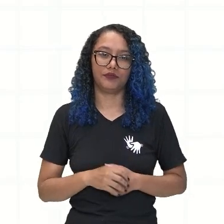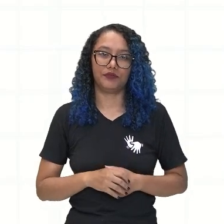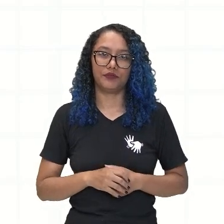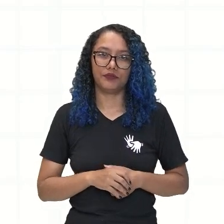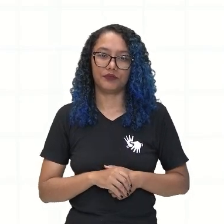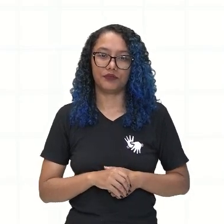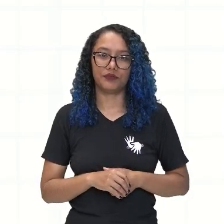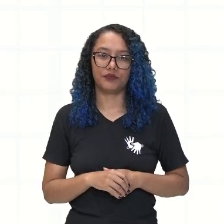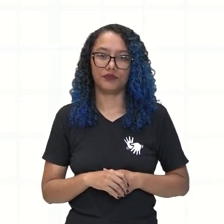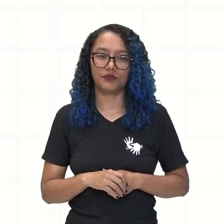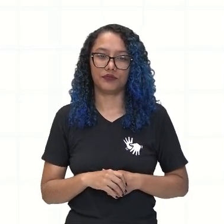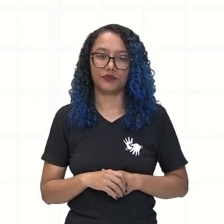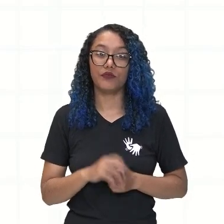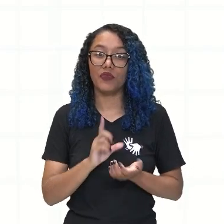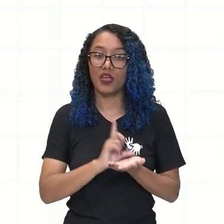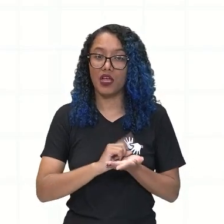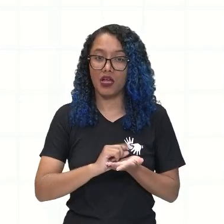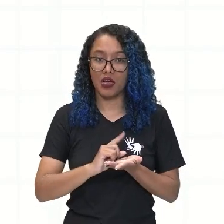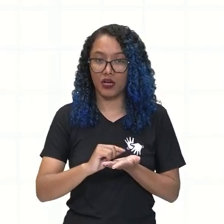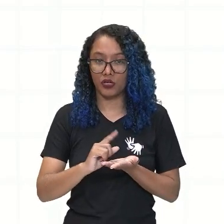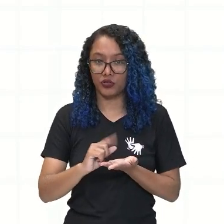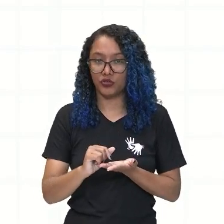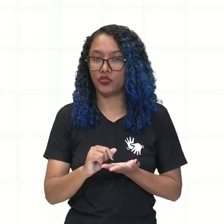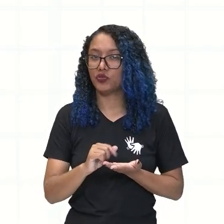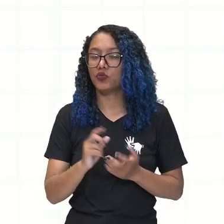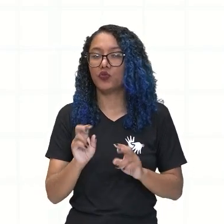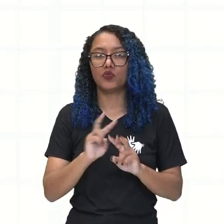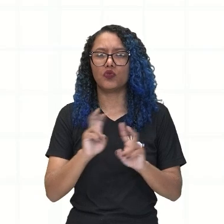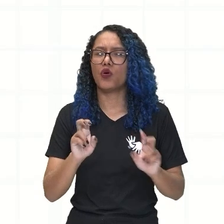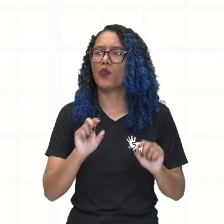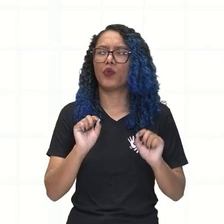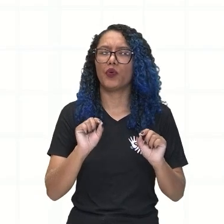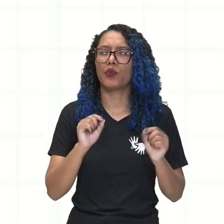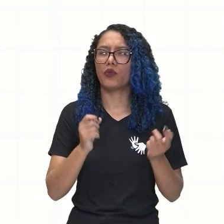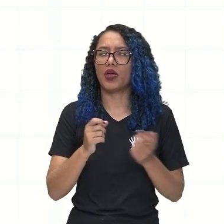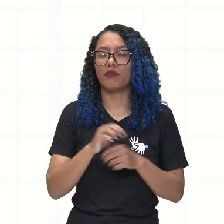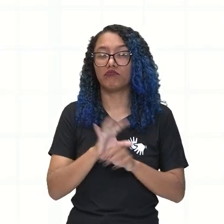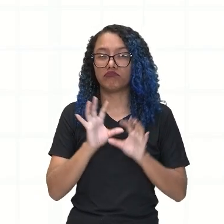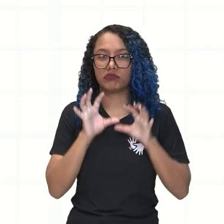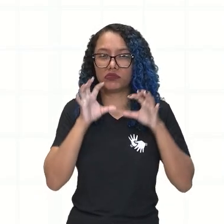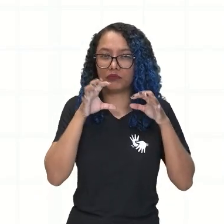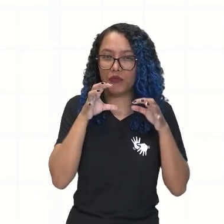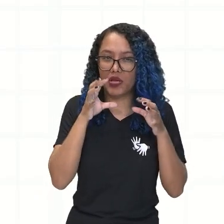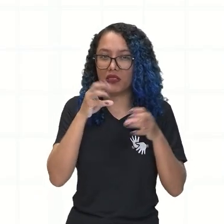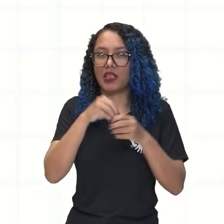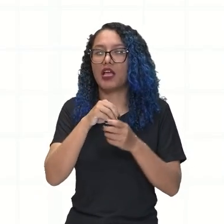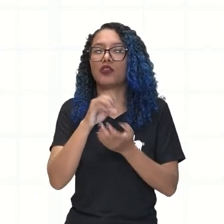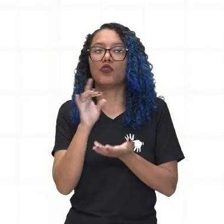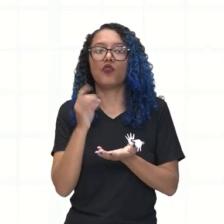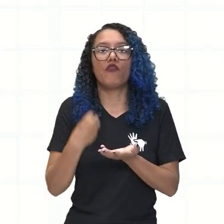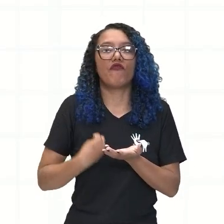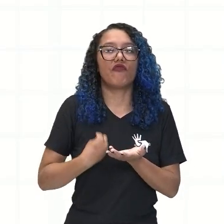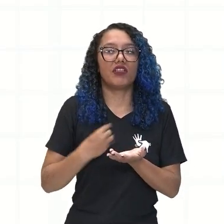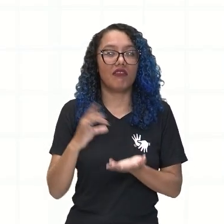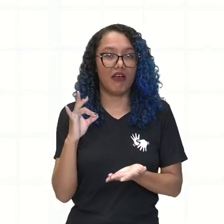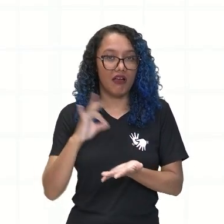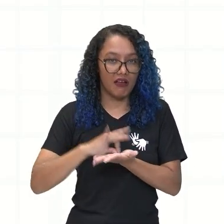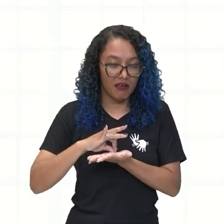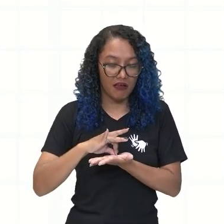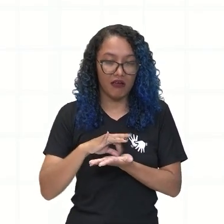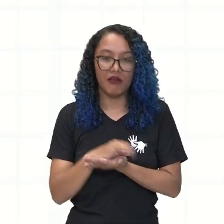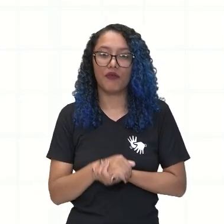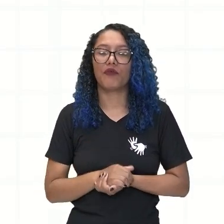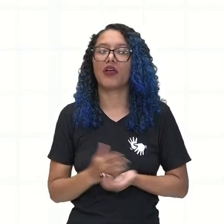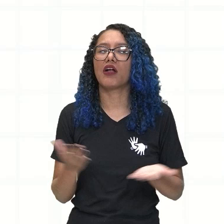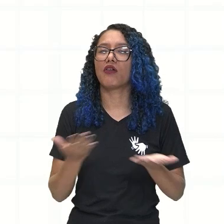cienciahoje.org.br, um artigo sobre zumbis no mundo real. Muito bem. Vamos analisar a estrutura do